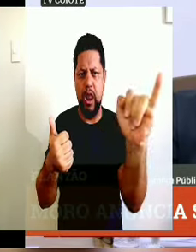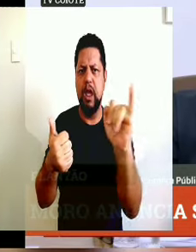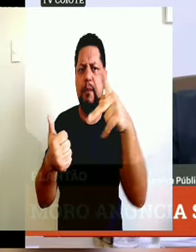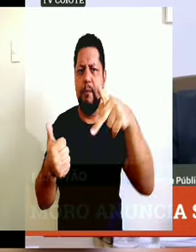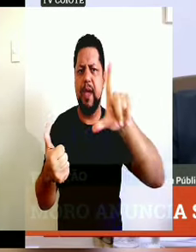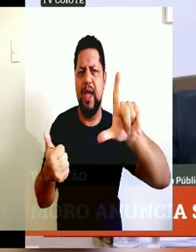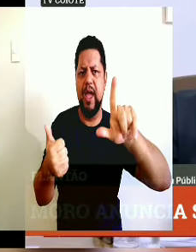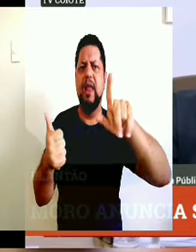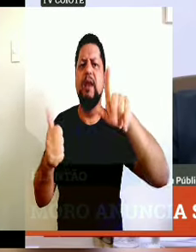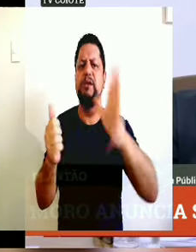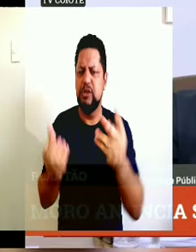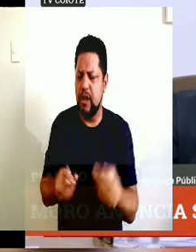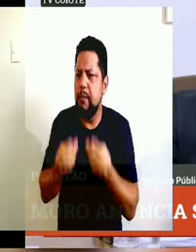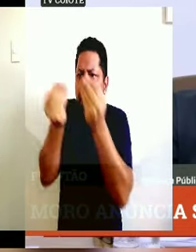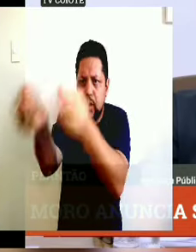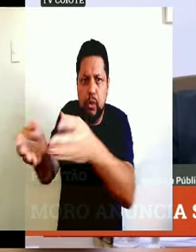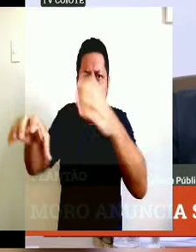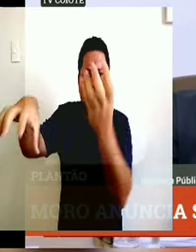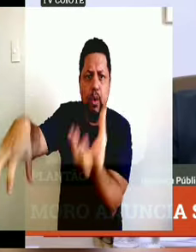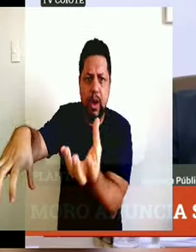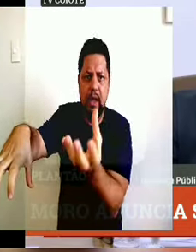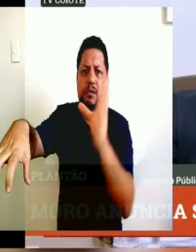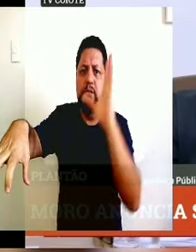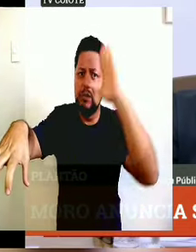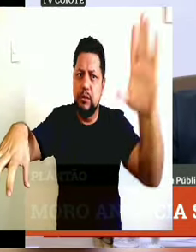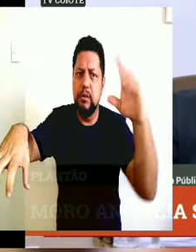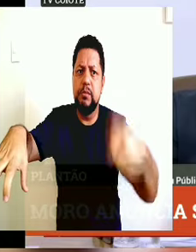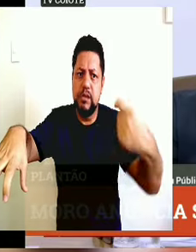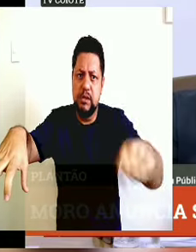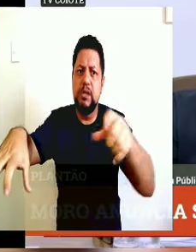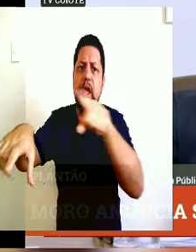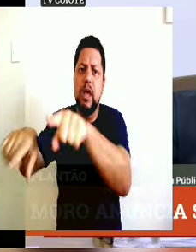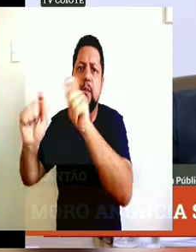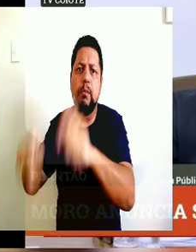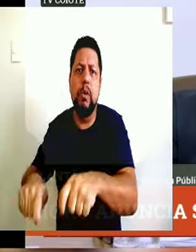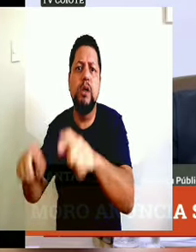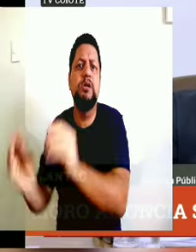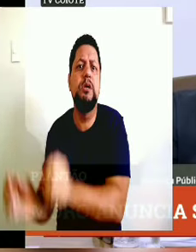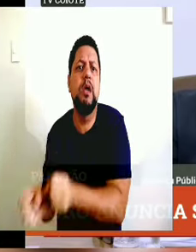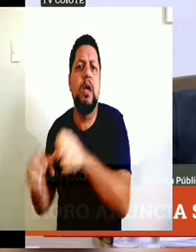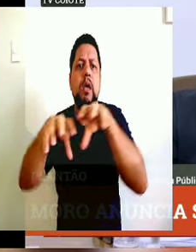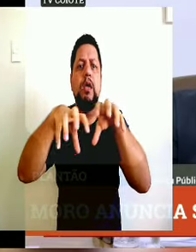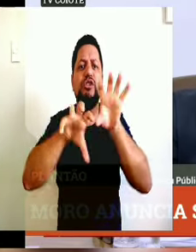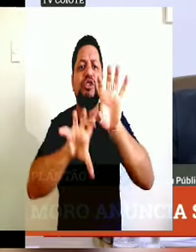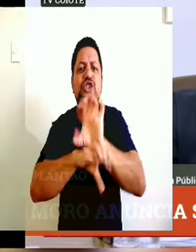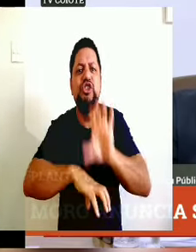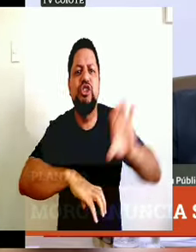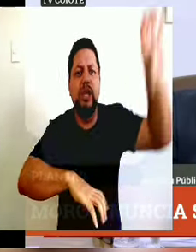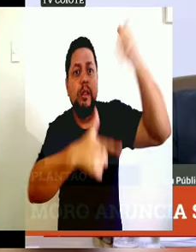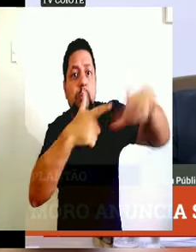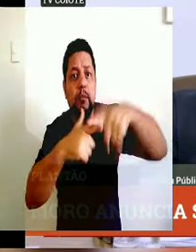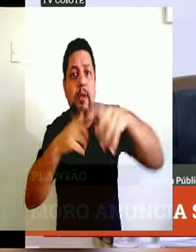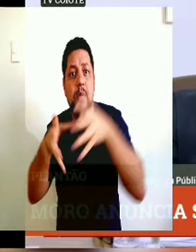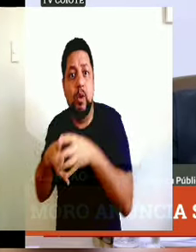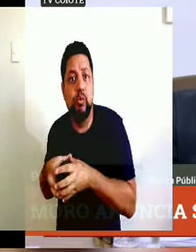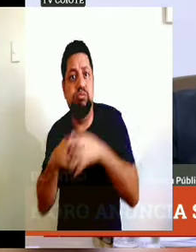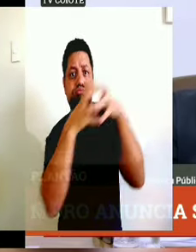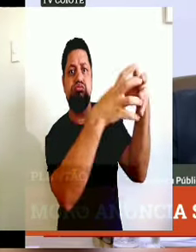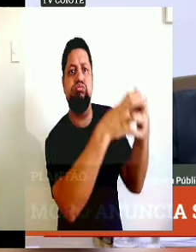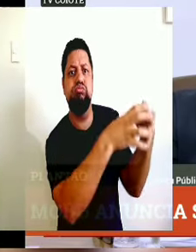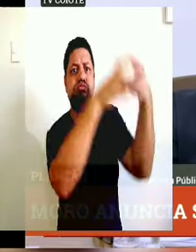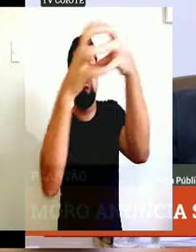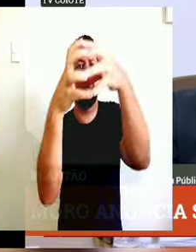próprio, sem prejuízo dos mobilizados, sem prejuízo dos requisitados do Estado, porque nós queremos fortalecê-la. Ela tem sido